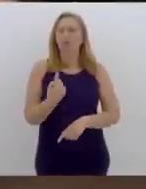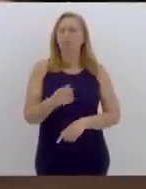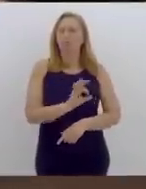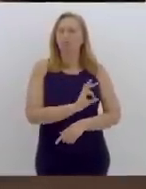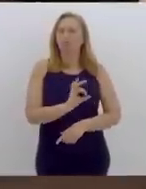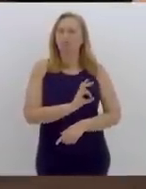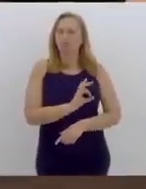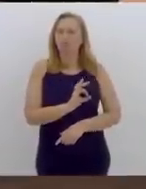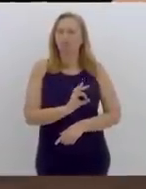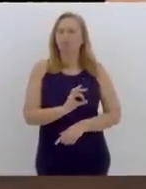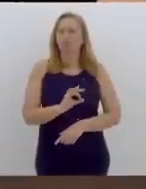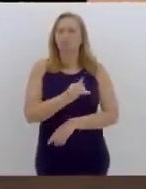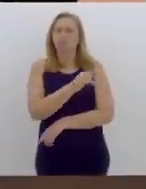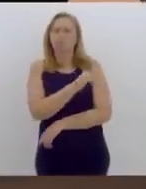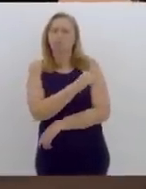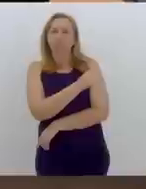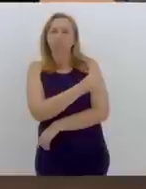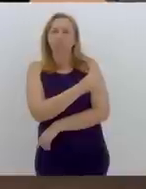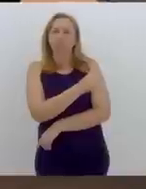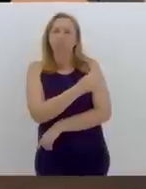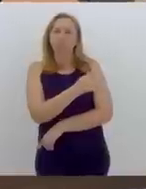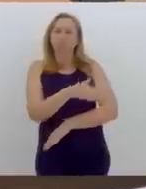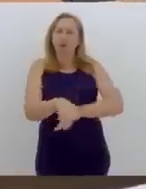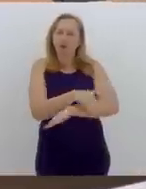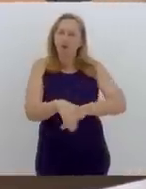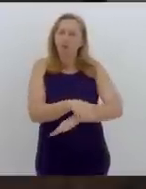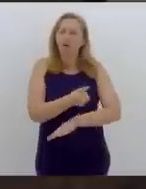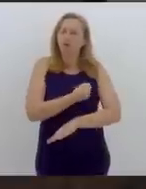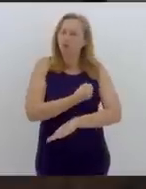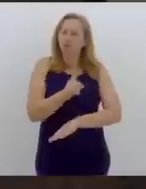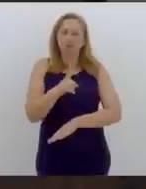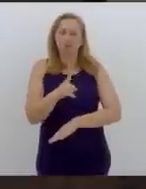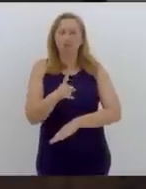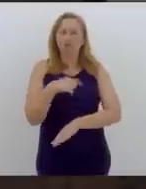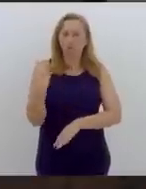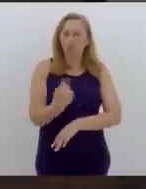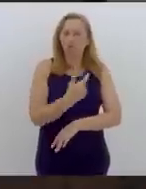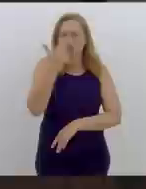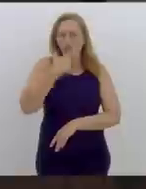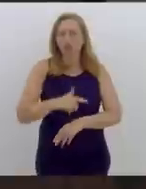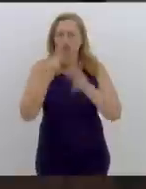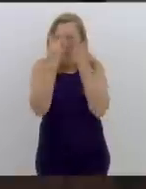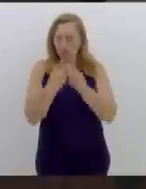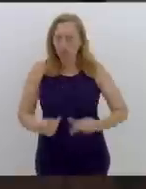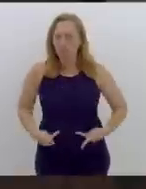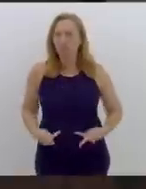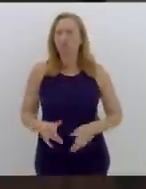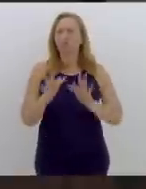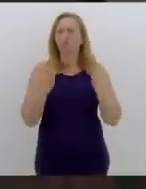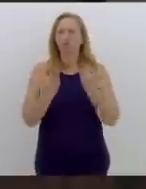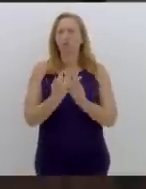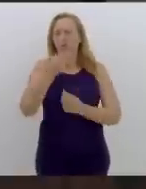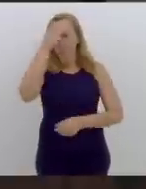o número mas nós não somos números não nós somos gente nós somos família nós somos pessoas